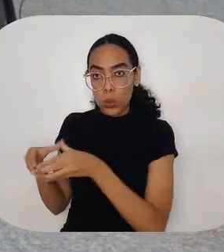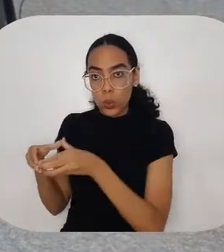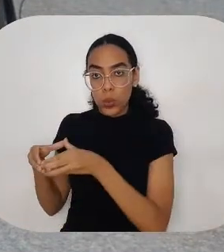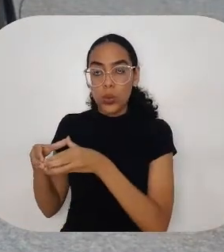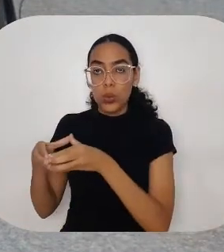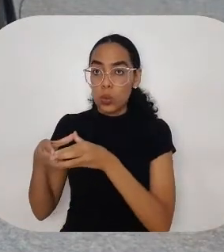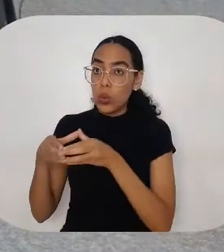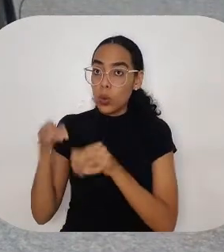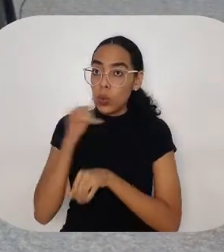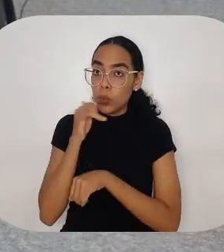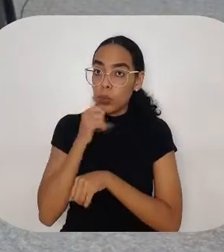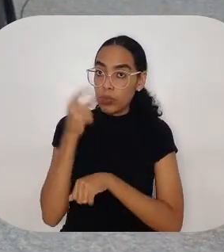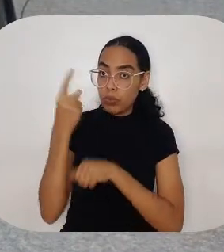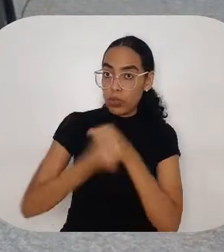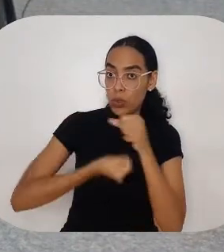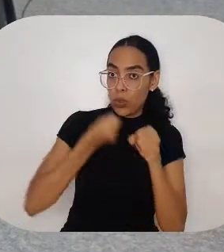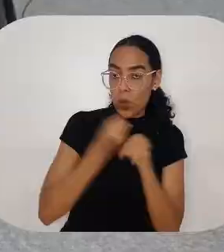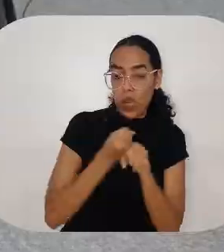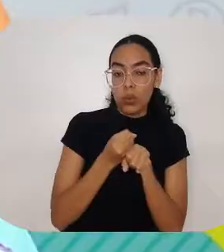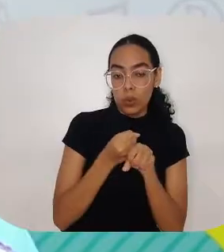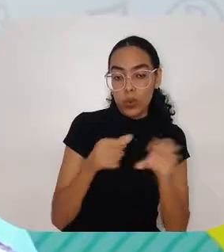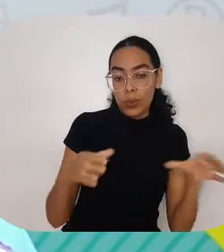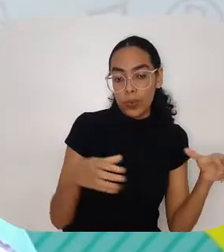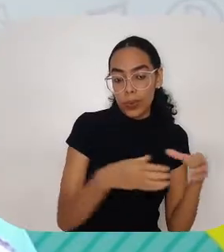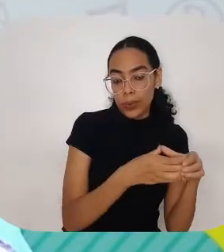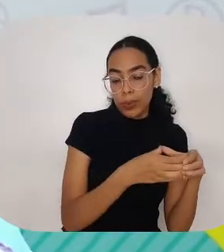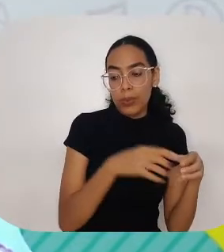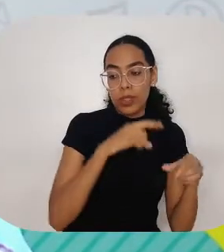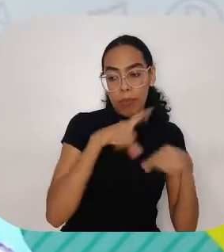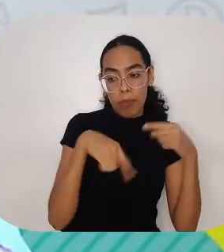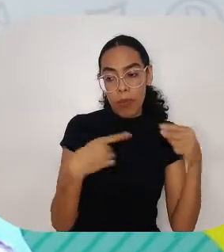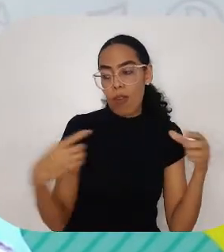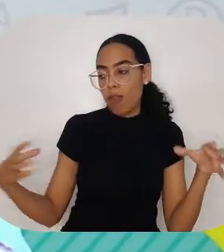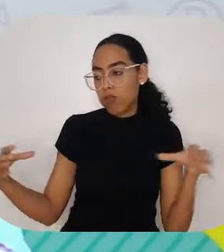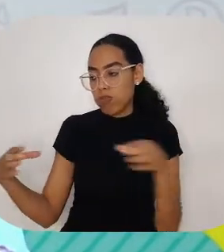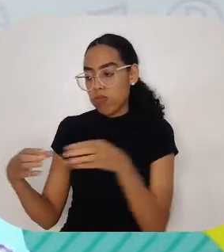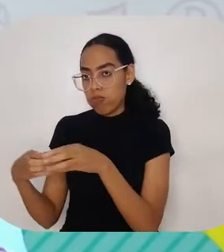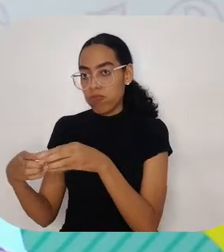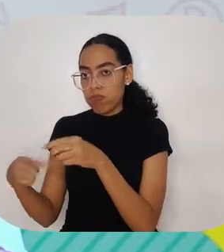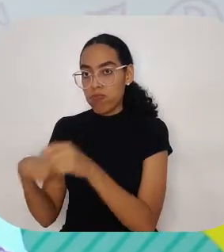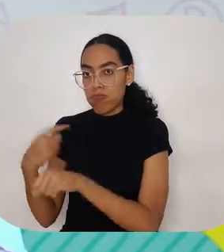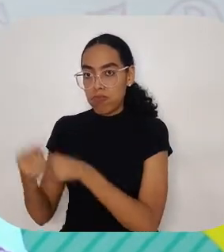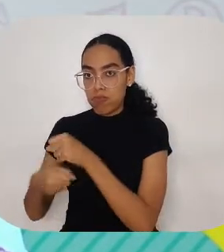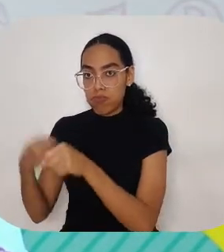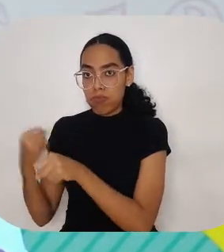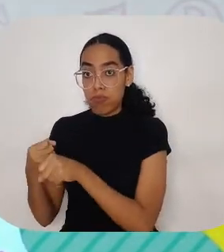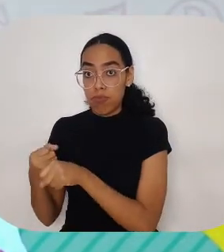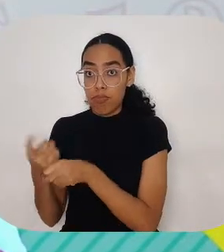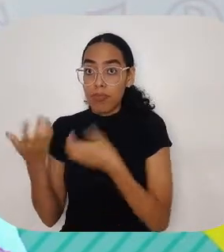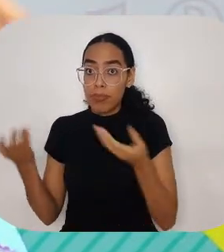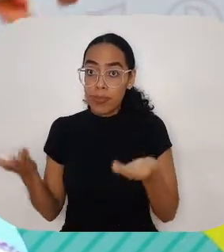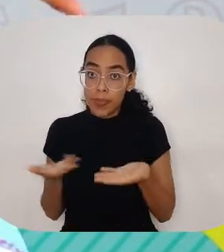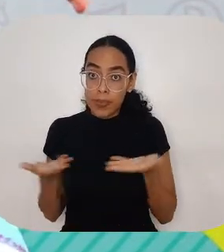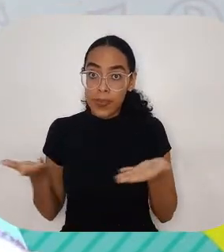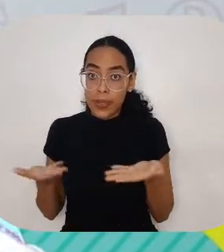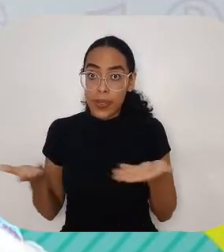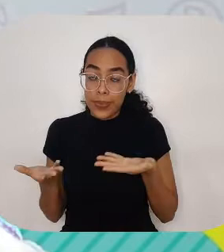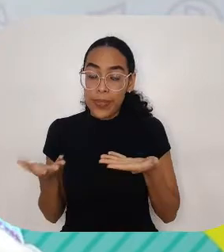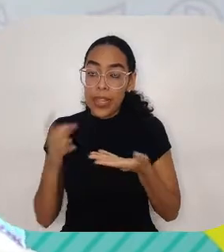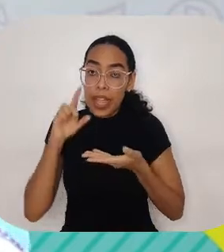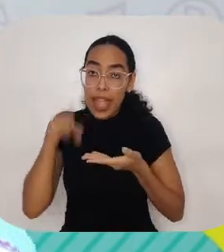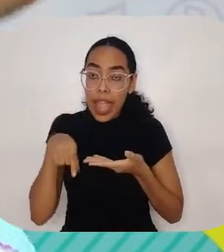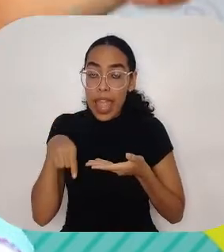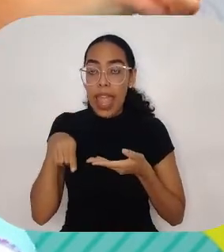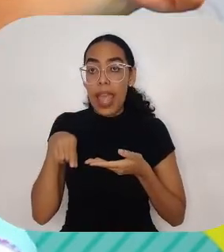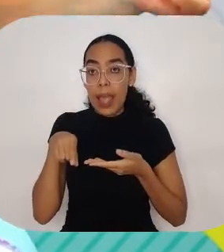ó, cada ano, era um que organizava o São João. Mas nesse ano, era o ano dos bichos do lado